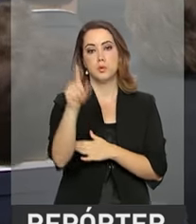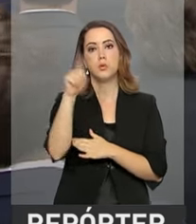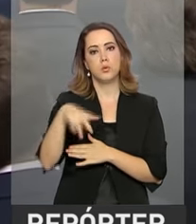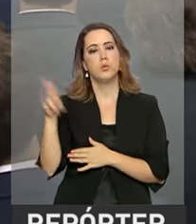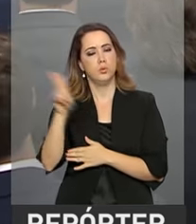nacionalidade